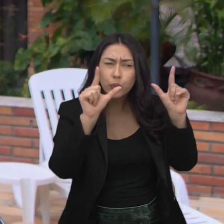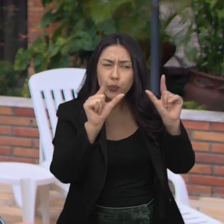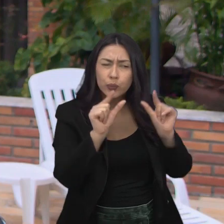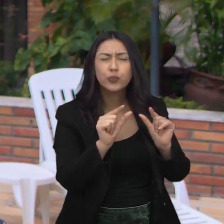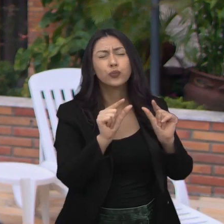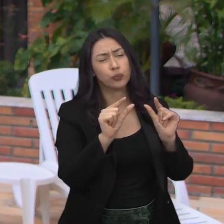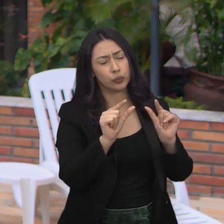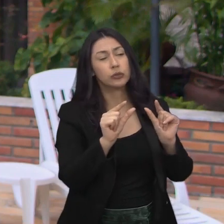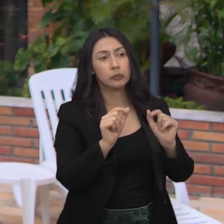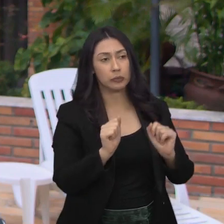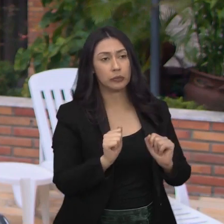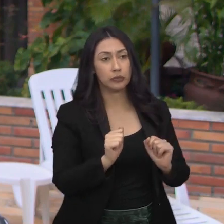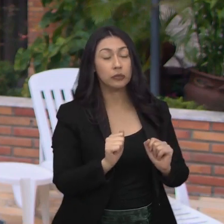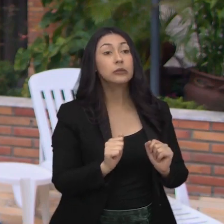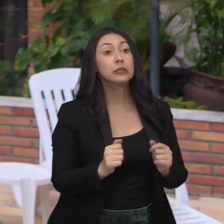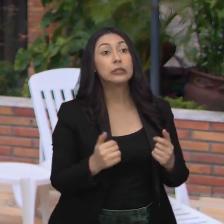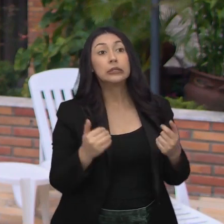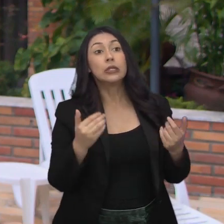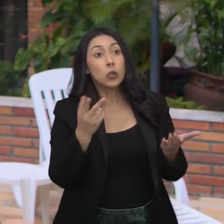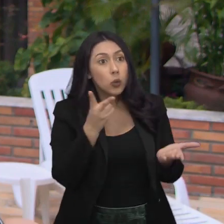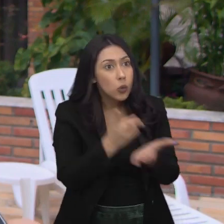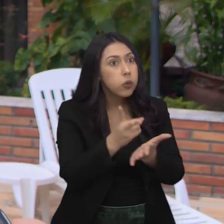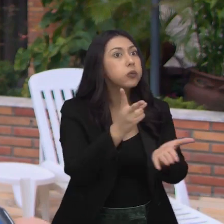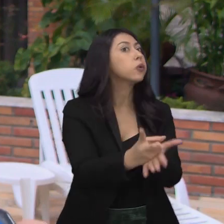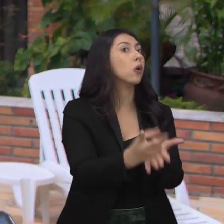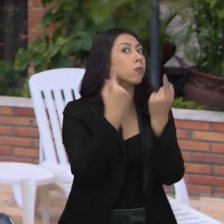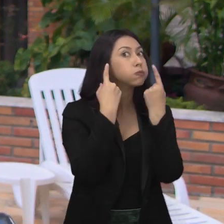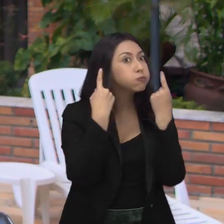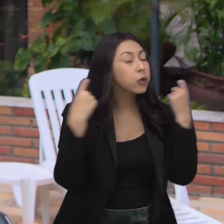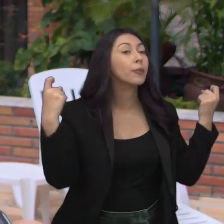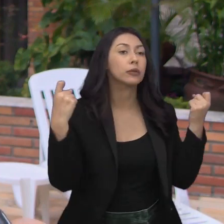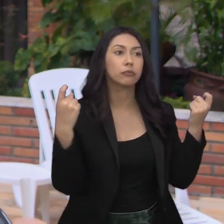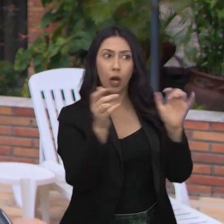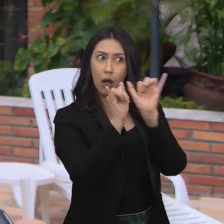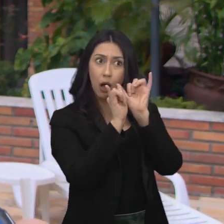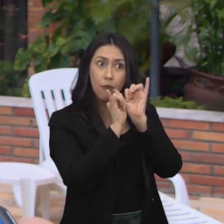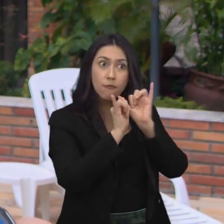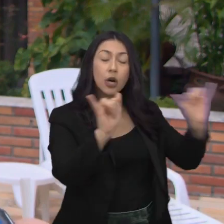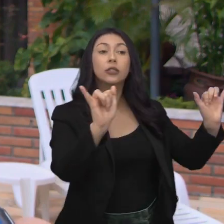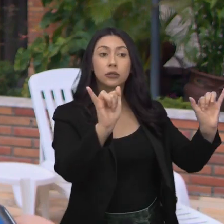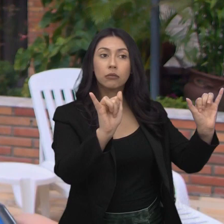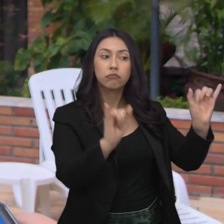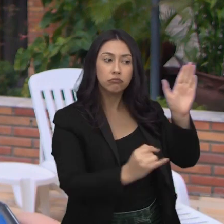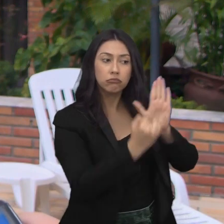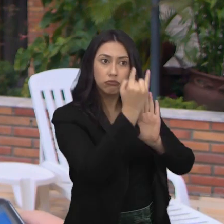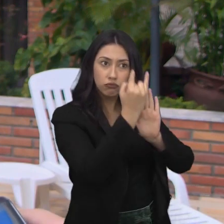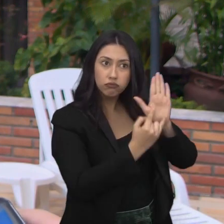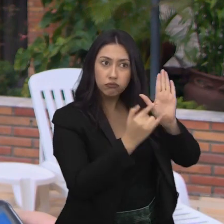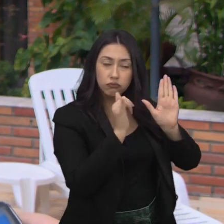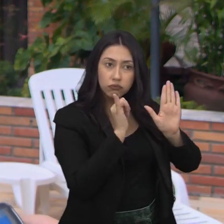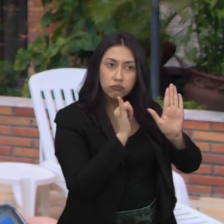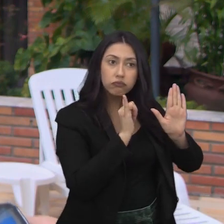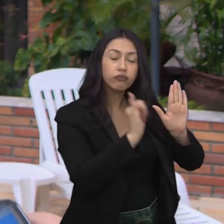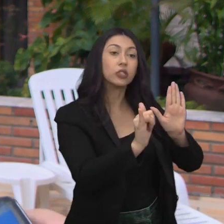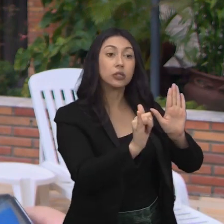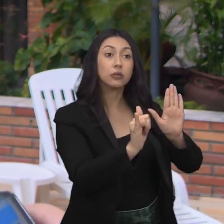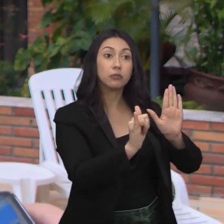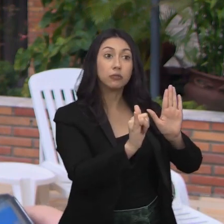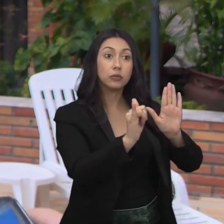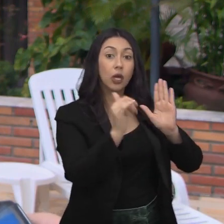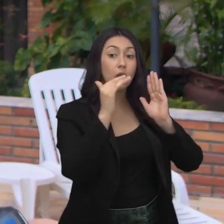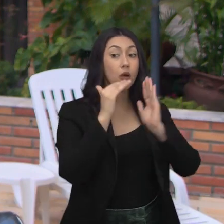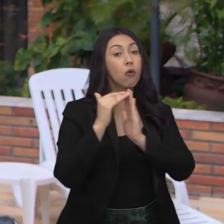amenizar para não ter mais esse tipo de reclamação. Se permanecer, a gente notifica, né, informando através